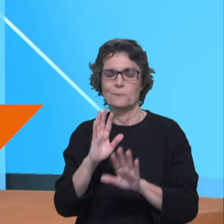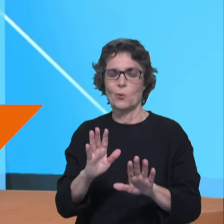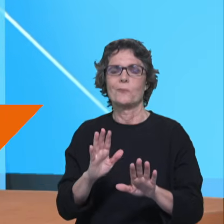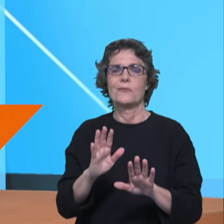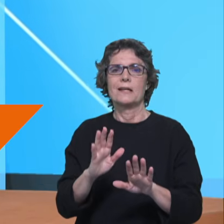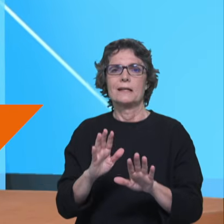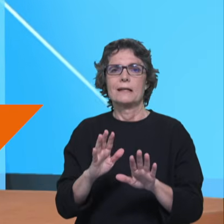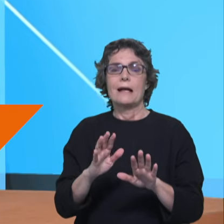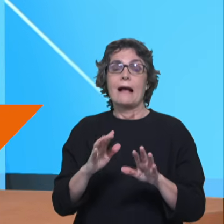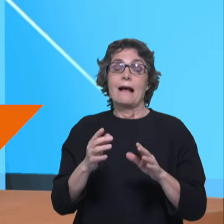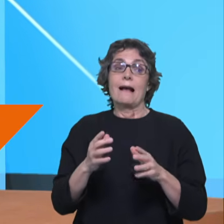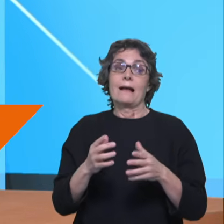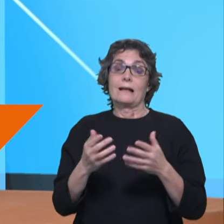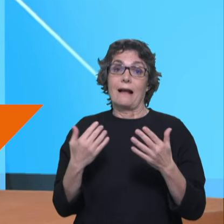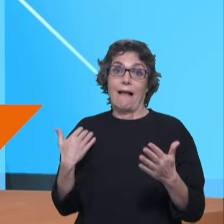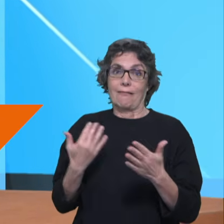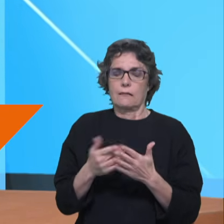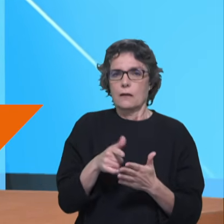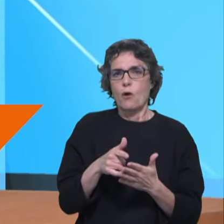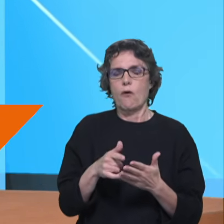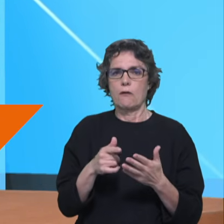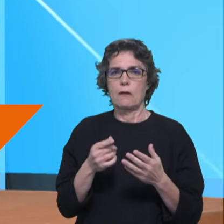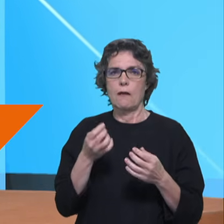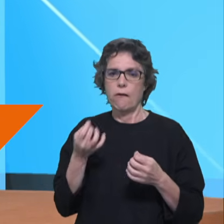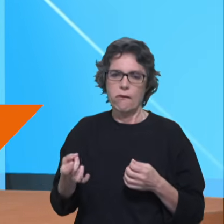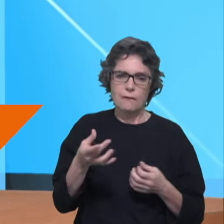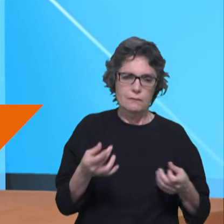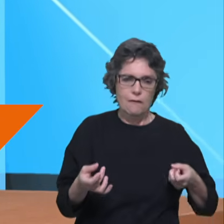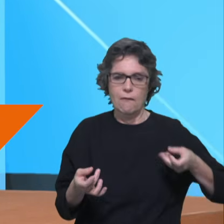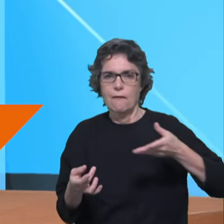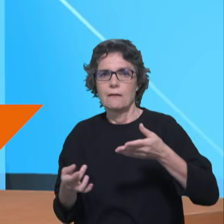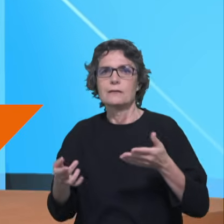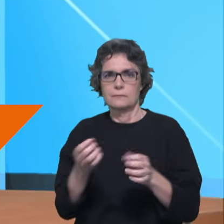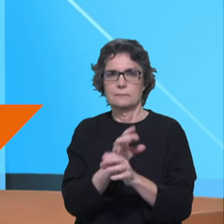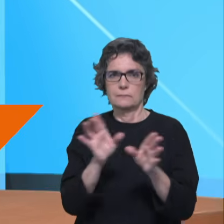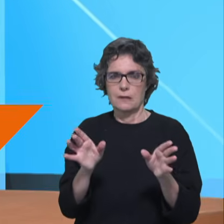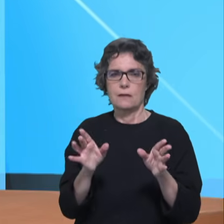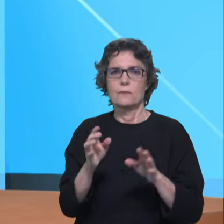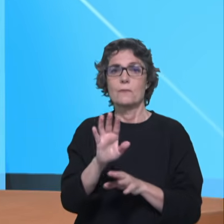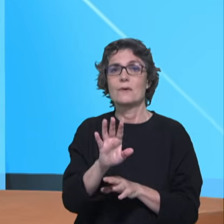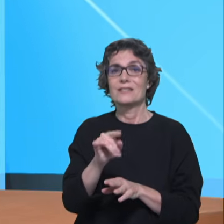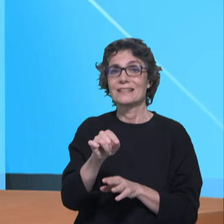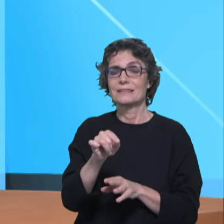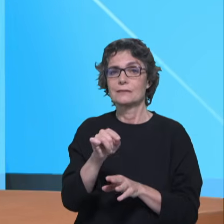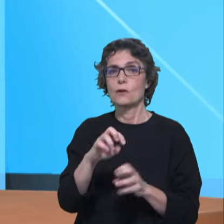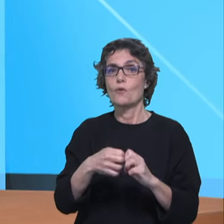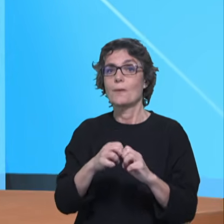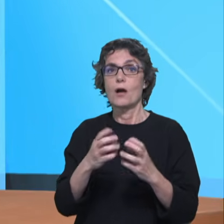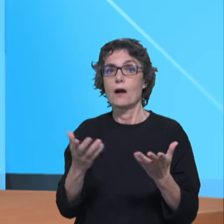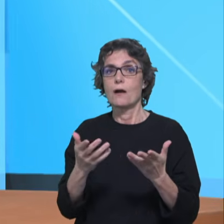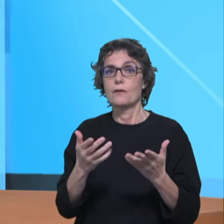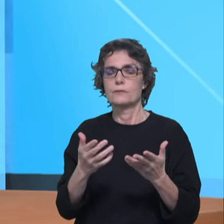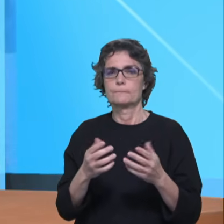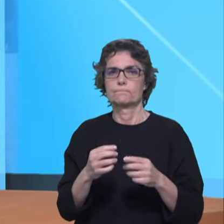várias cedências de parte a parte, mas o que está aqui mais em causa trata-se de uma flexibilização